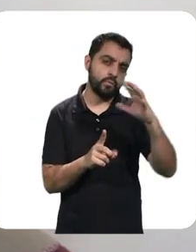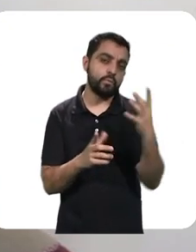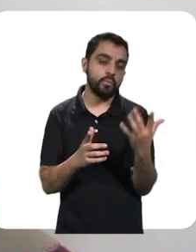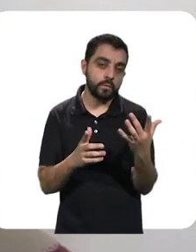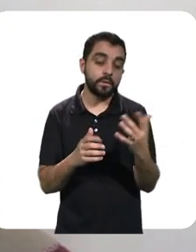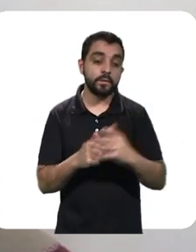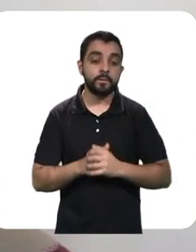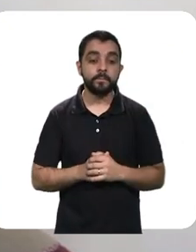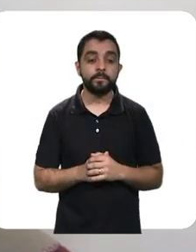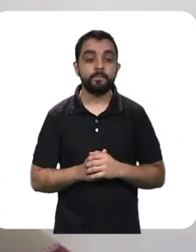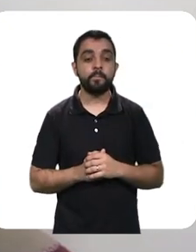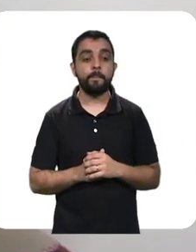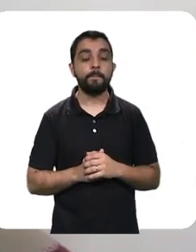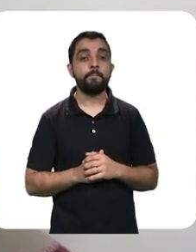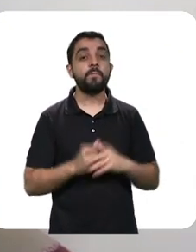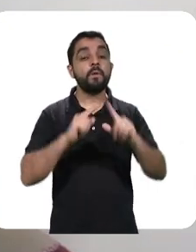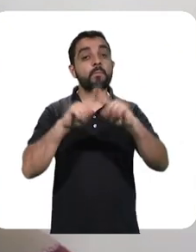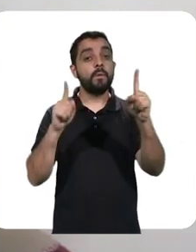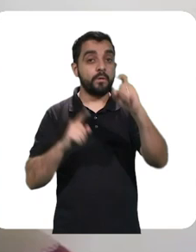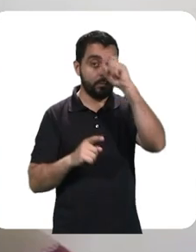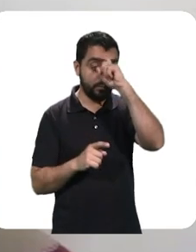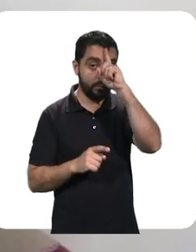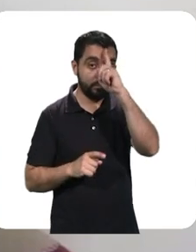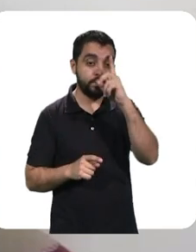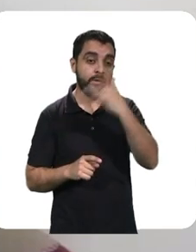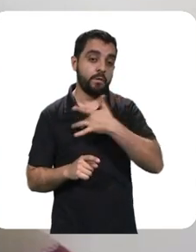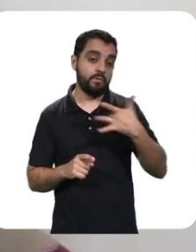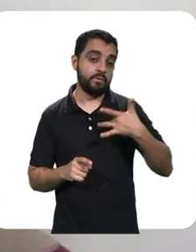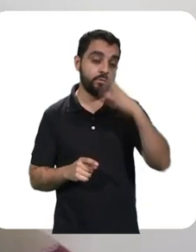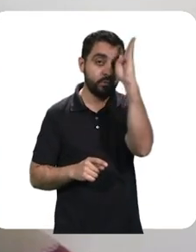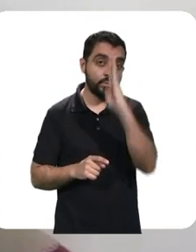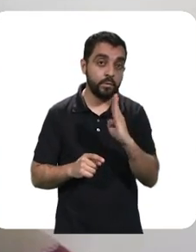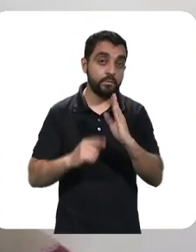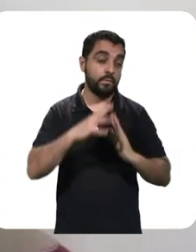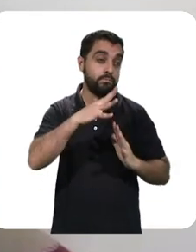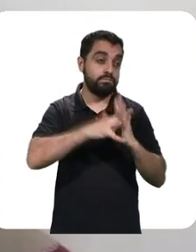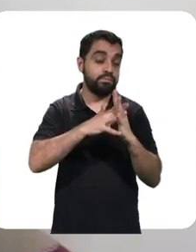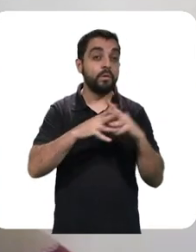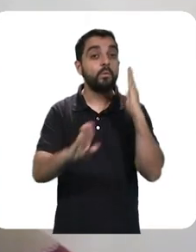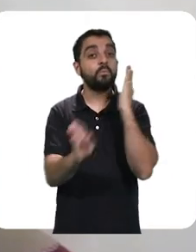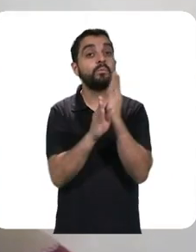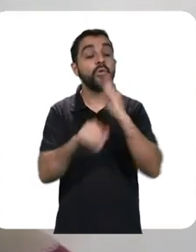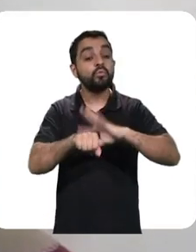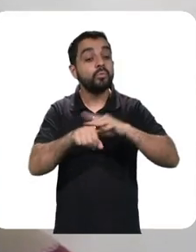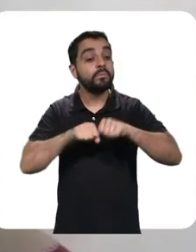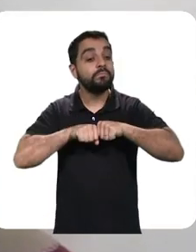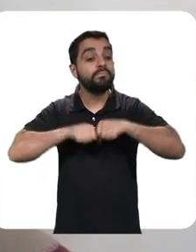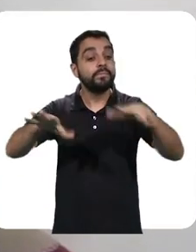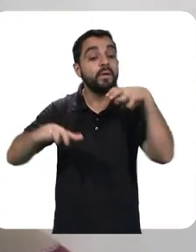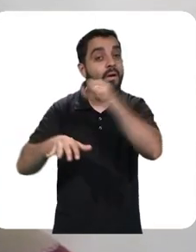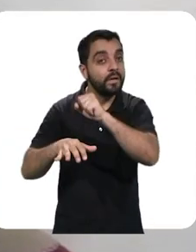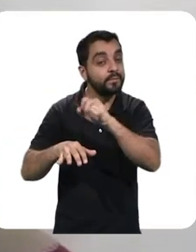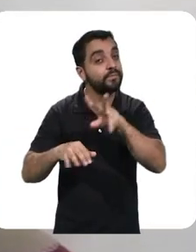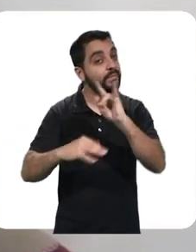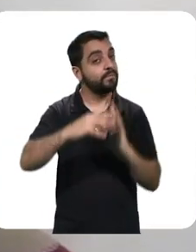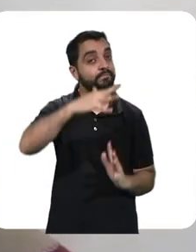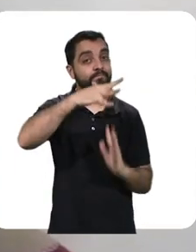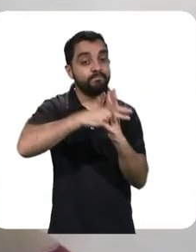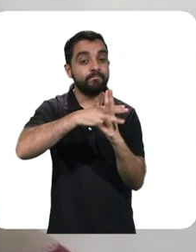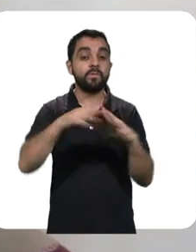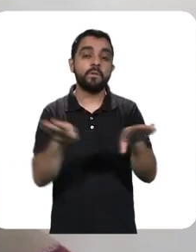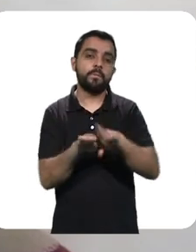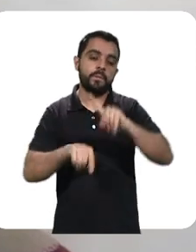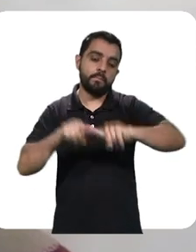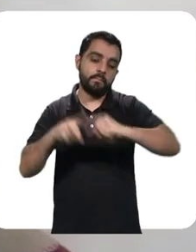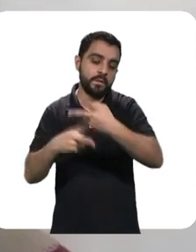esse colapso do sistema de saúde. Um seria a velocidade de propagação da doença, a outra seria a disponibilidade